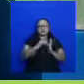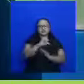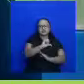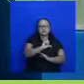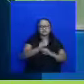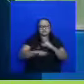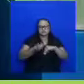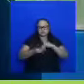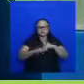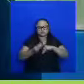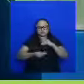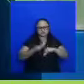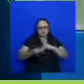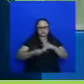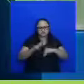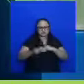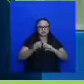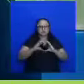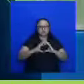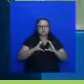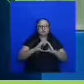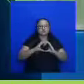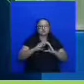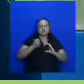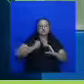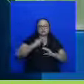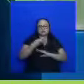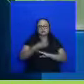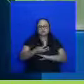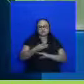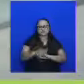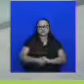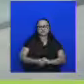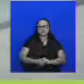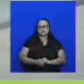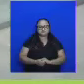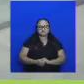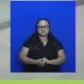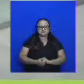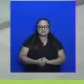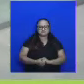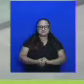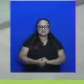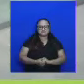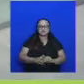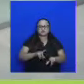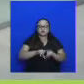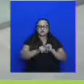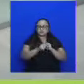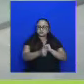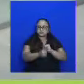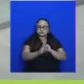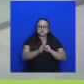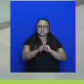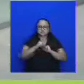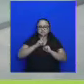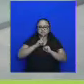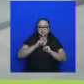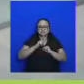sendo embaralhadas, dentro do nosso globo de número 3, nosso terceiro globo, o globo do Super 7, temos a